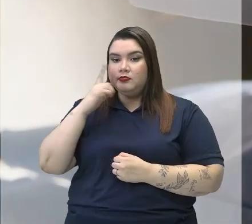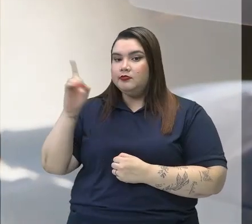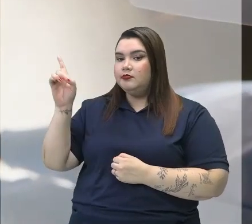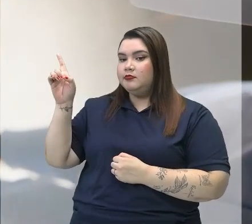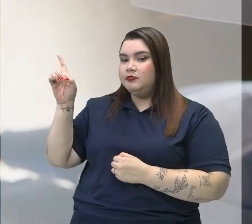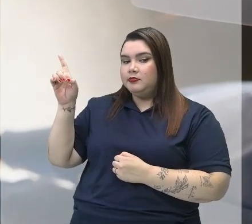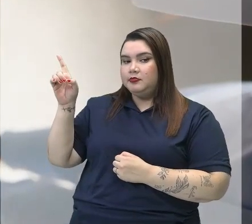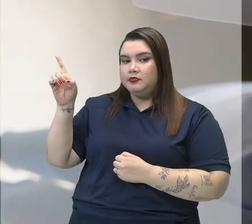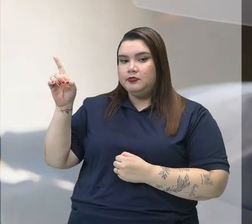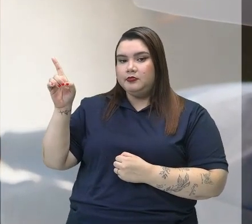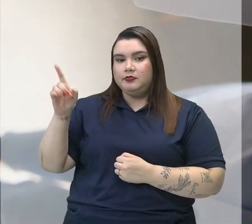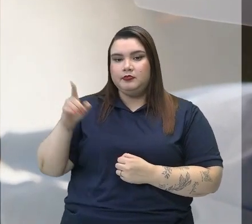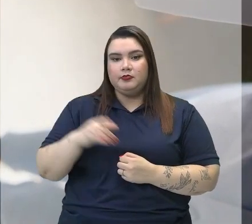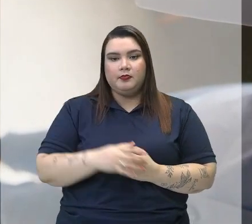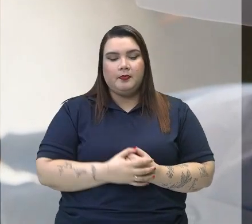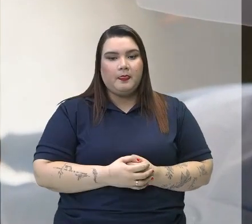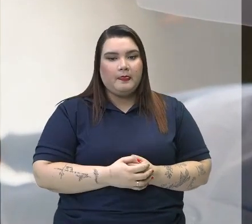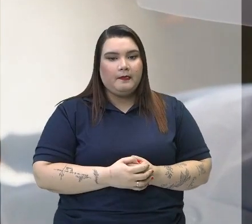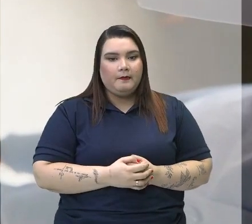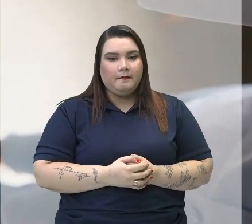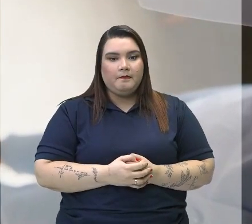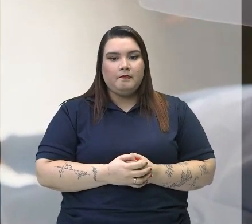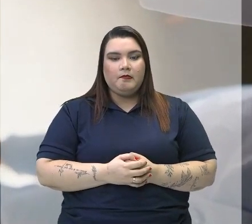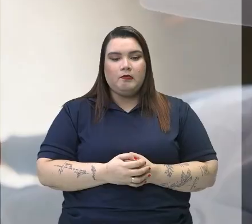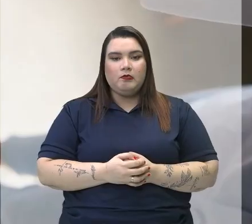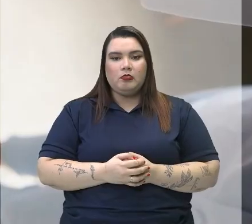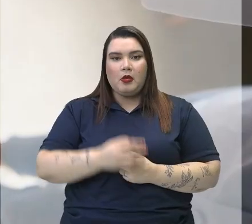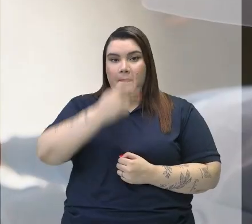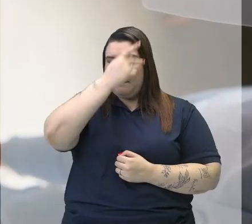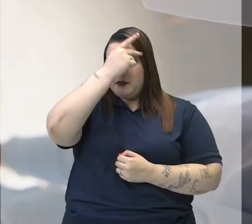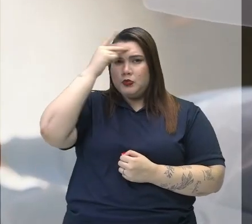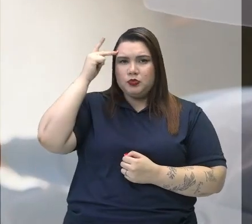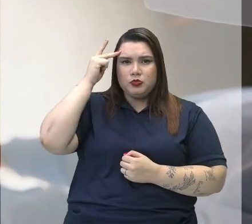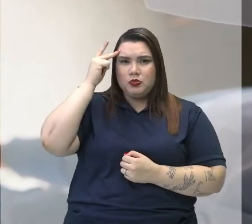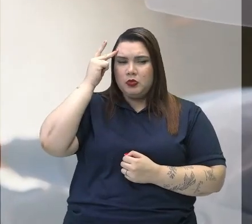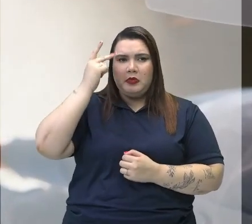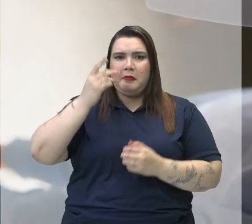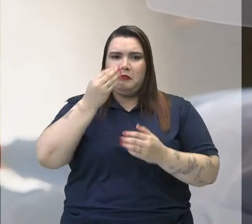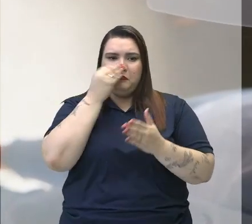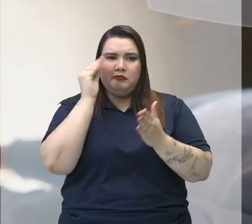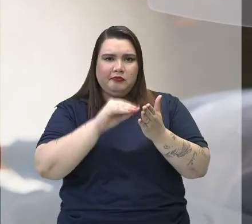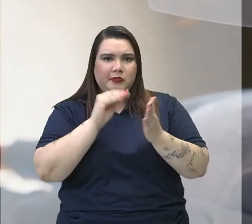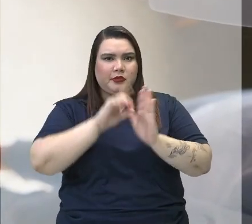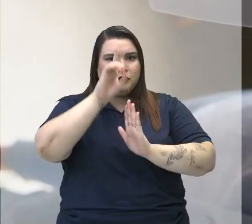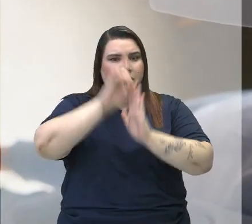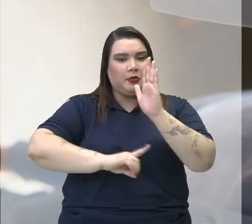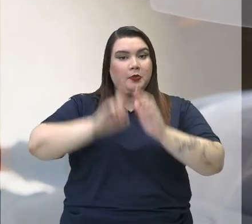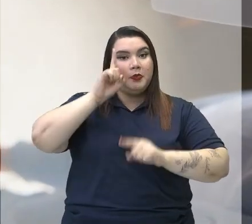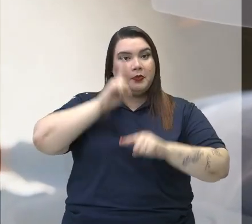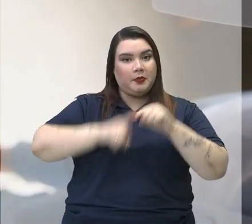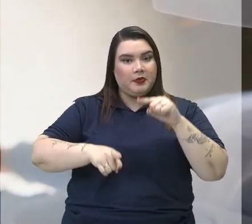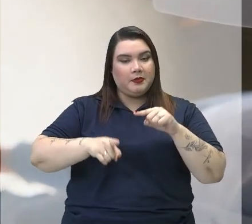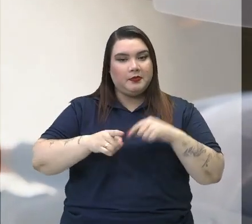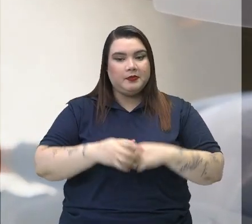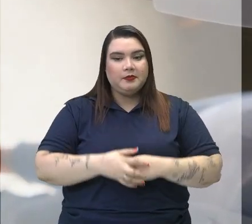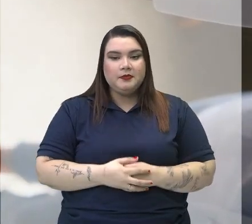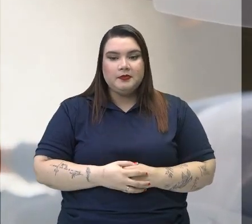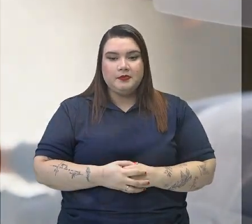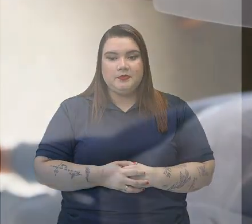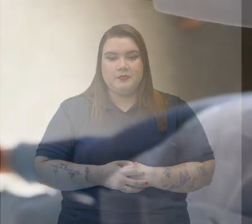No one can take away your rights. Ninguém pode tirar os seus direitos.